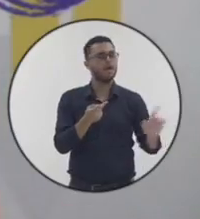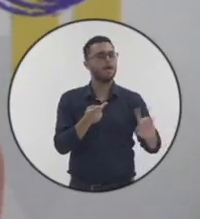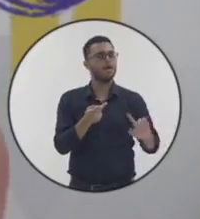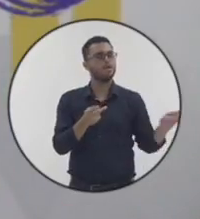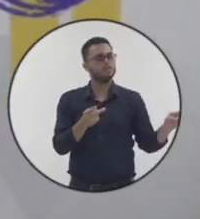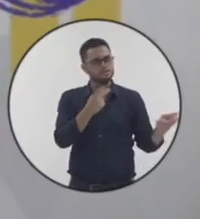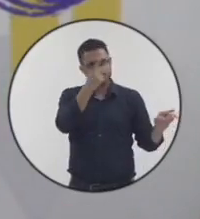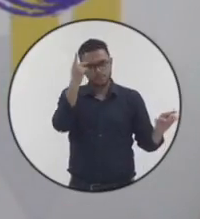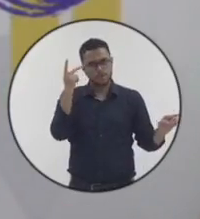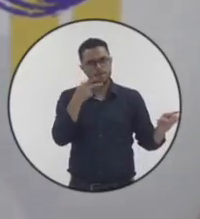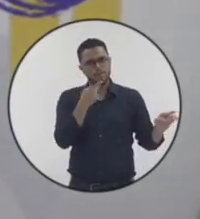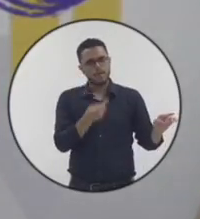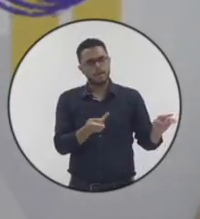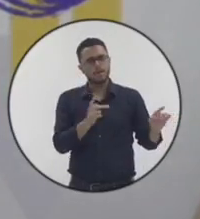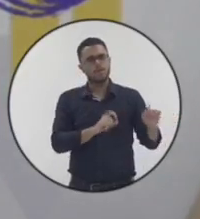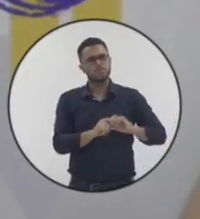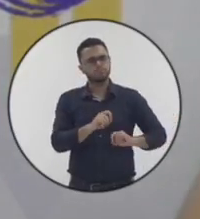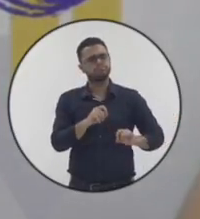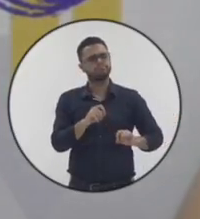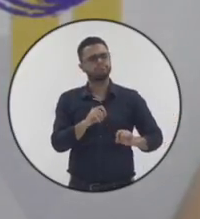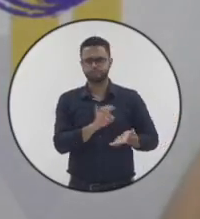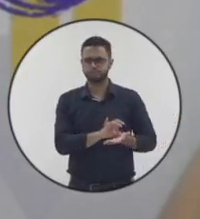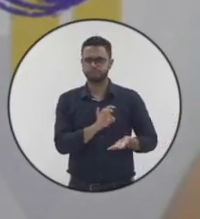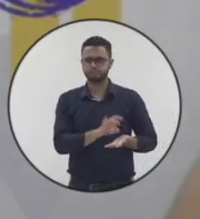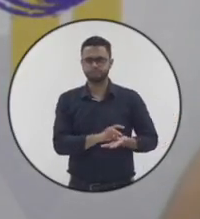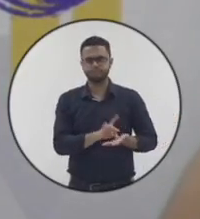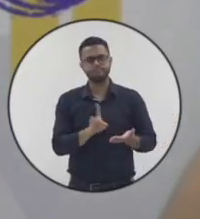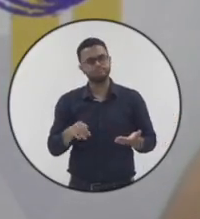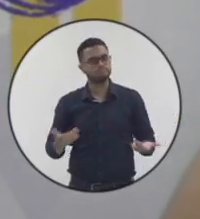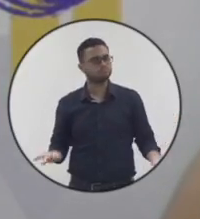é, de fato, né, que é um direito